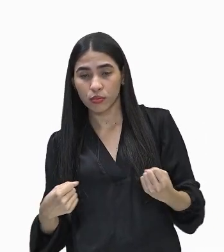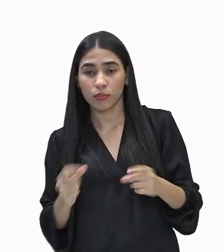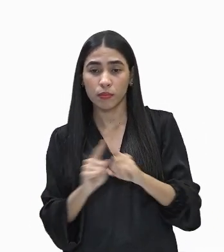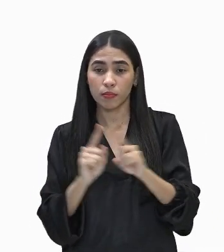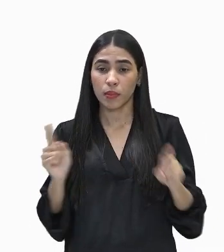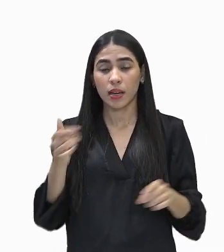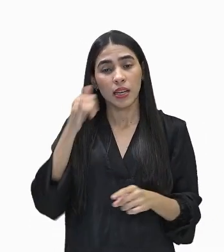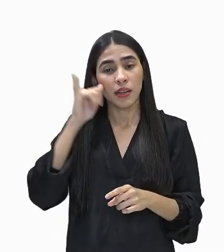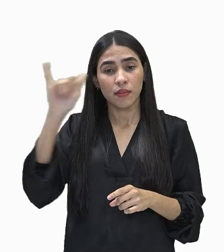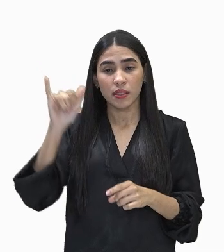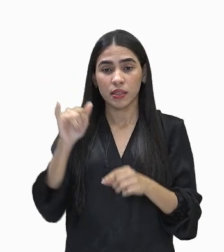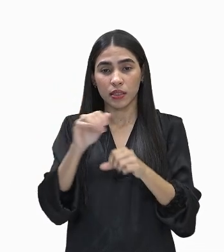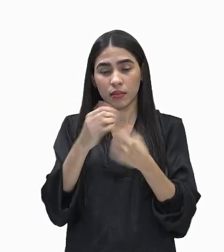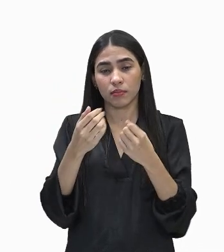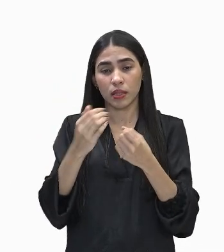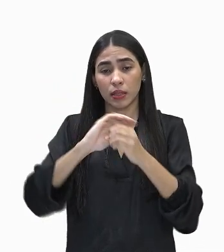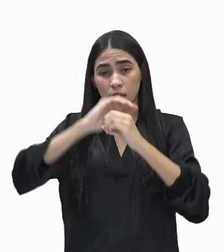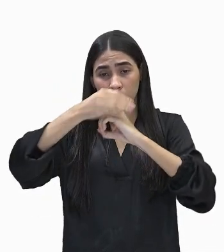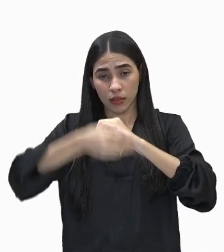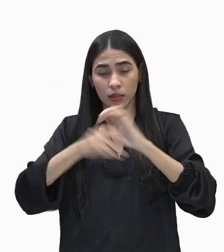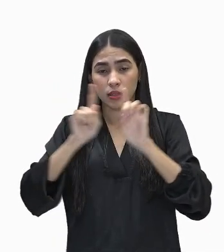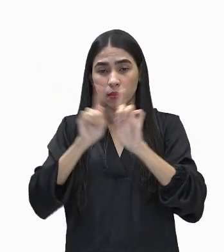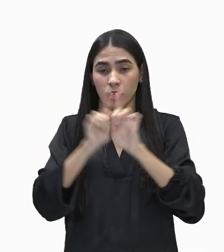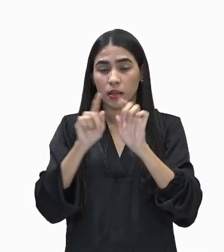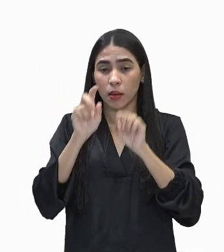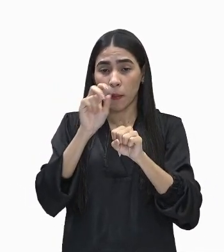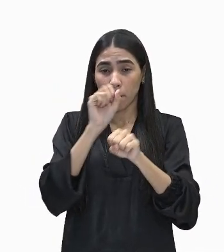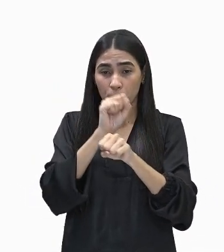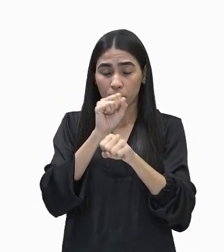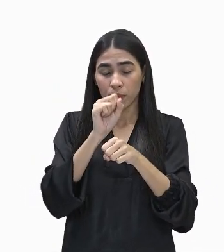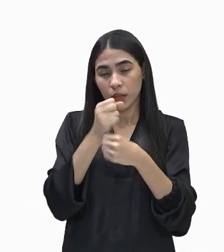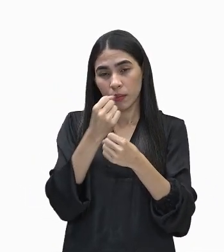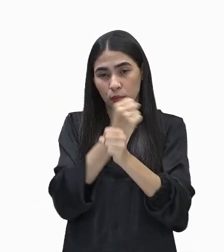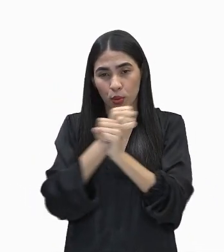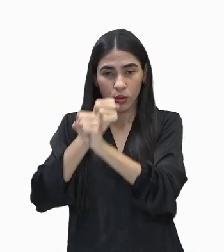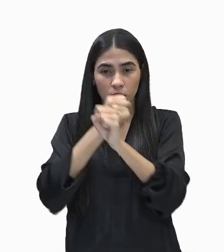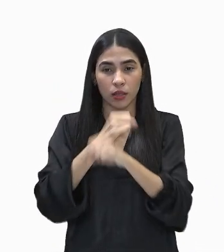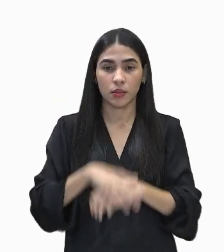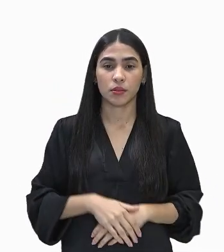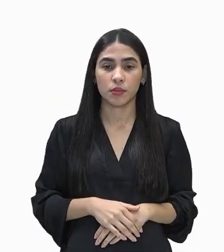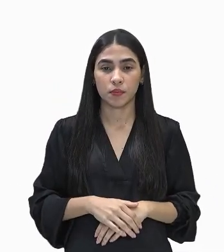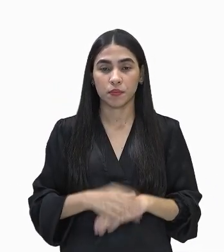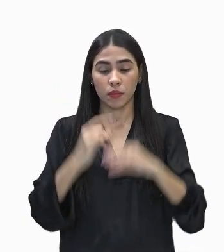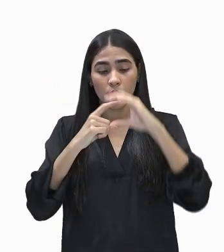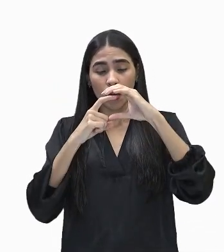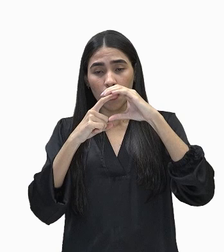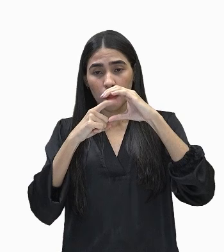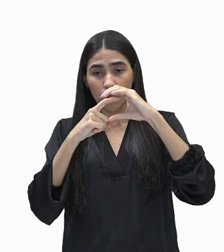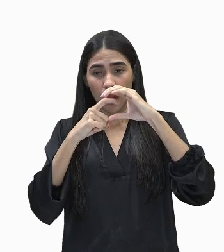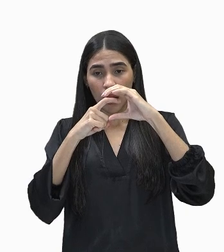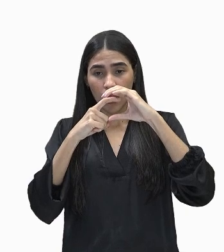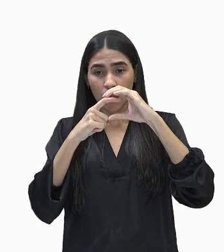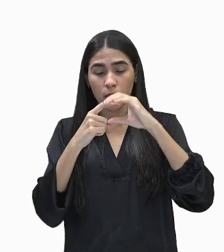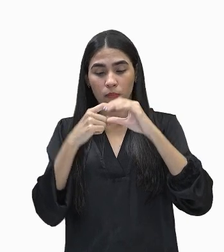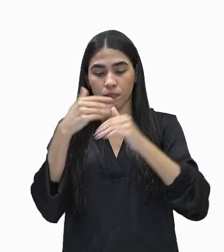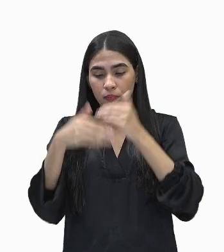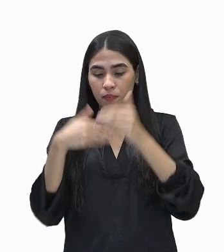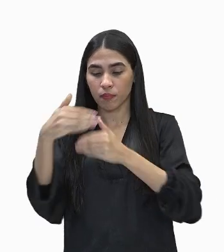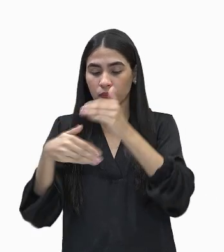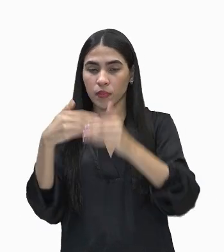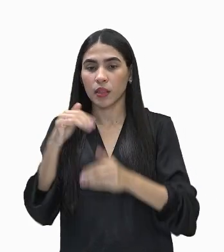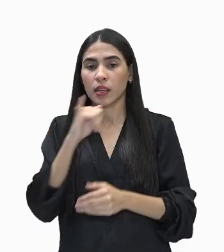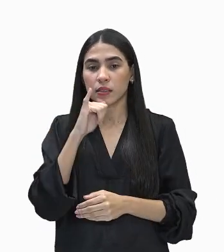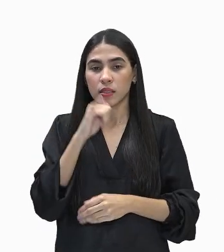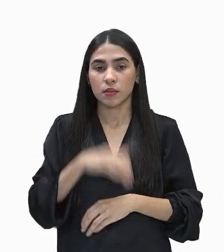choques leves. E os filhotes têm uma característica ao nascer que os